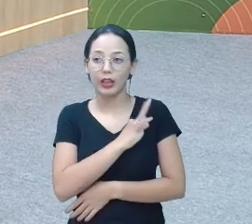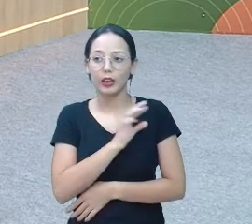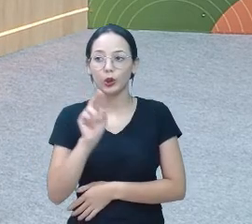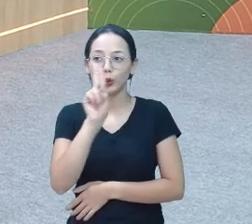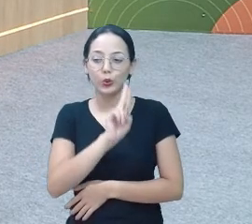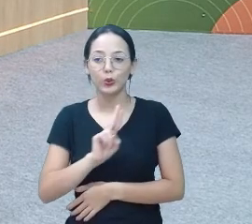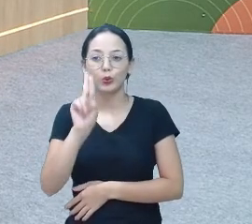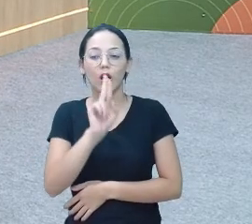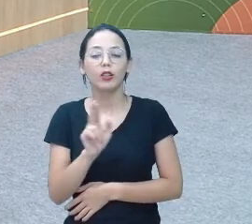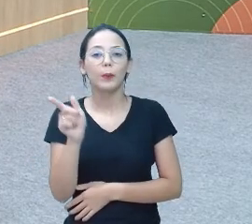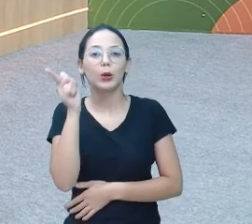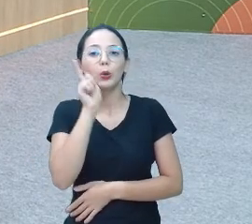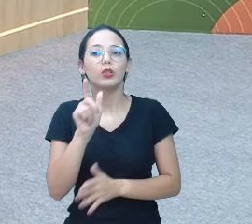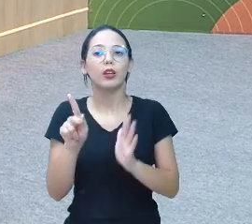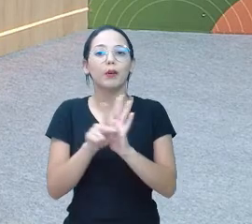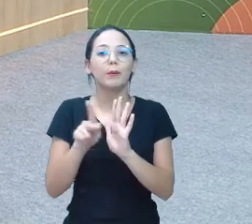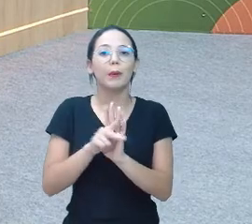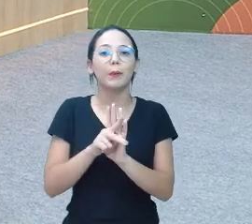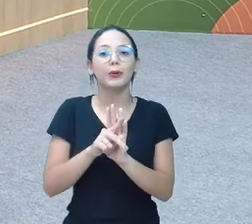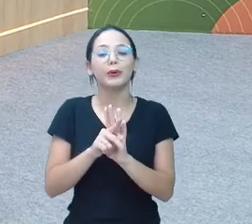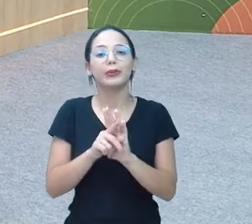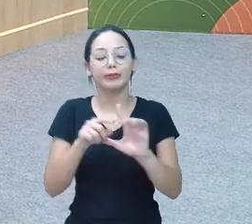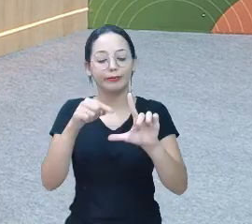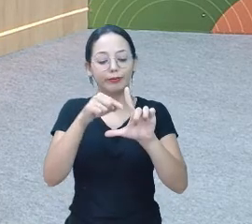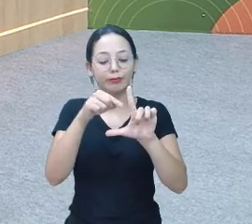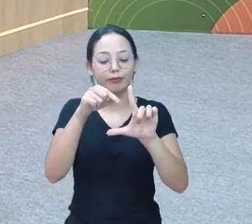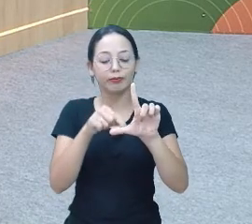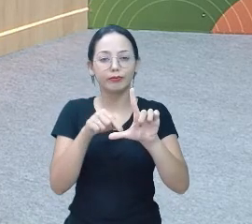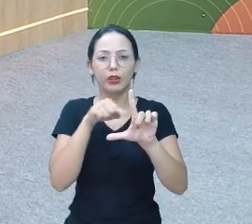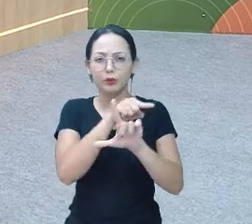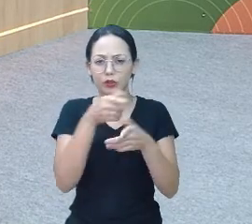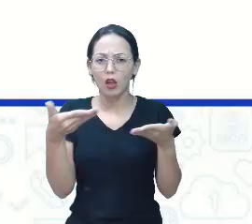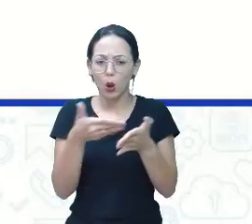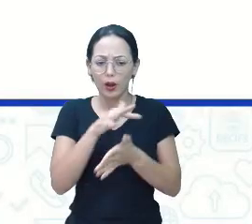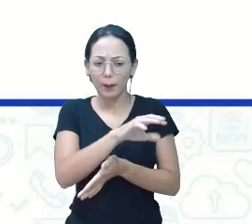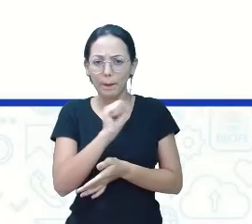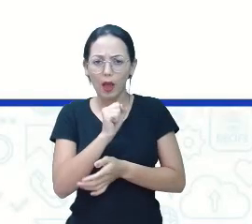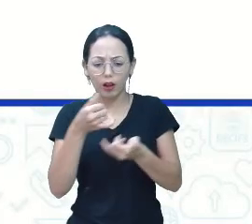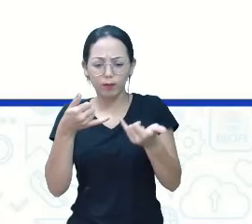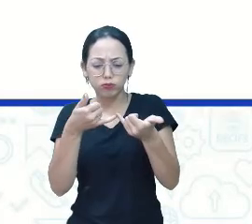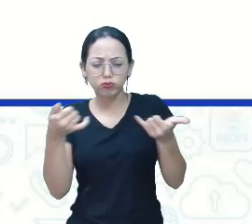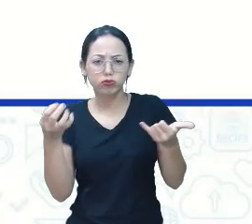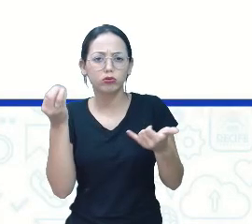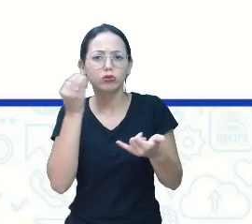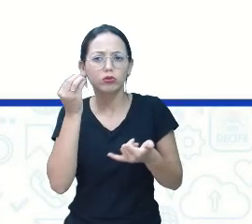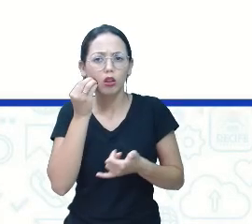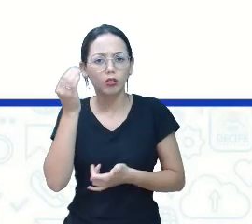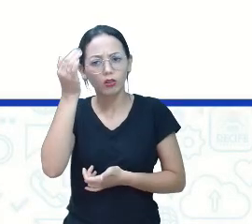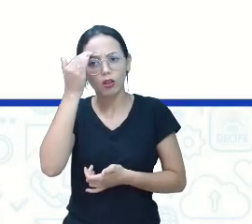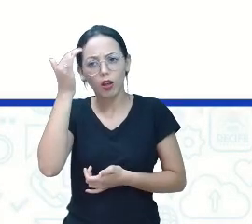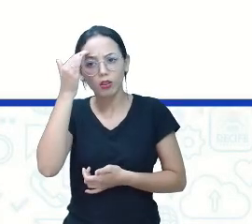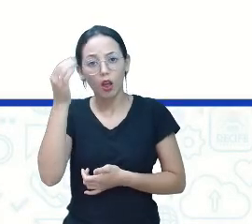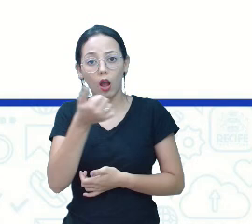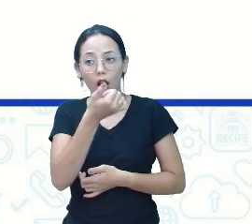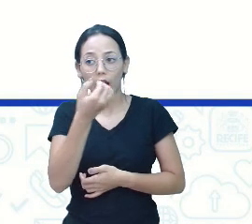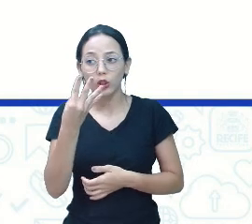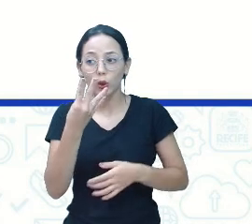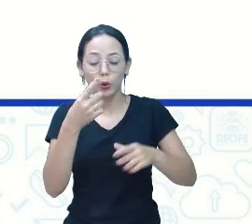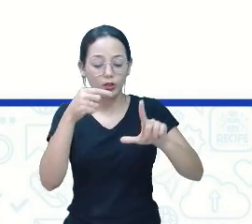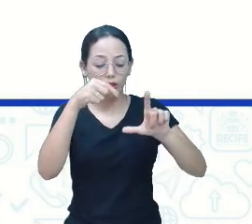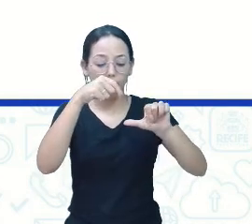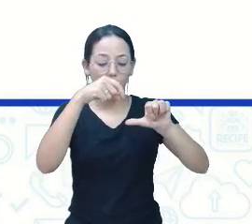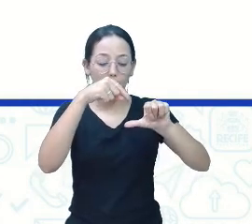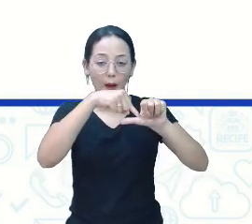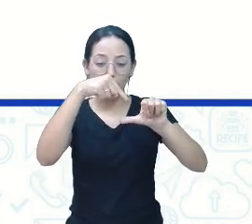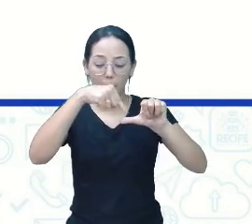para se chegar ao ângulo de 90 graus. Pega um pedaço de cordão aí na tua casa, tenta seguir essa forma. Vai 14 nós, todos